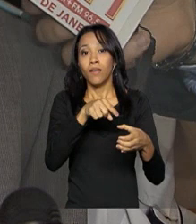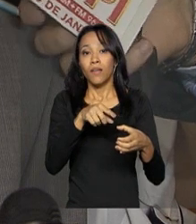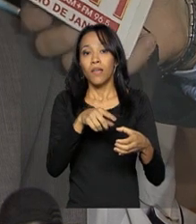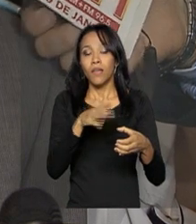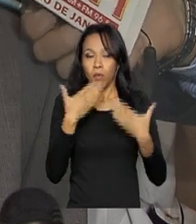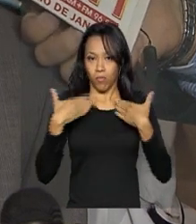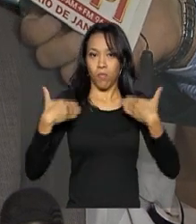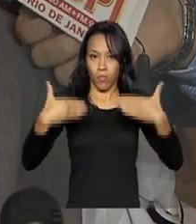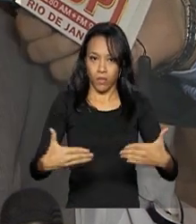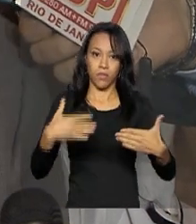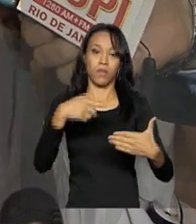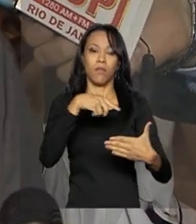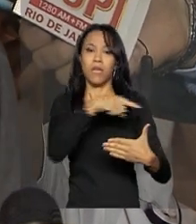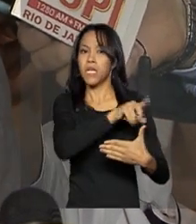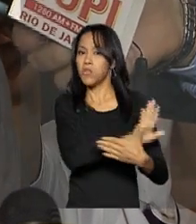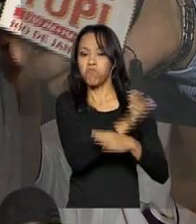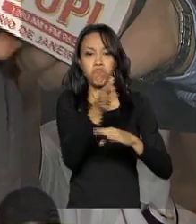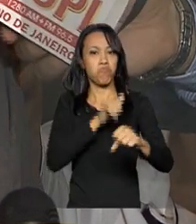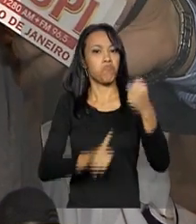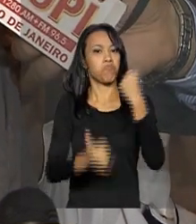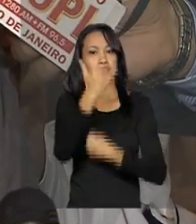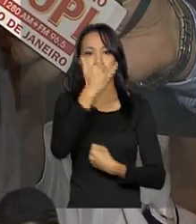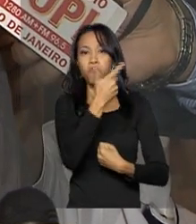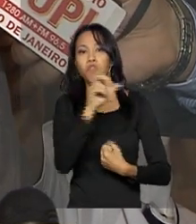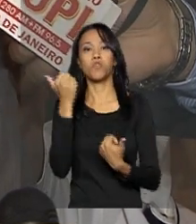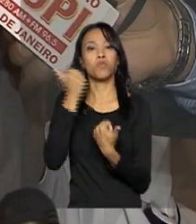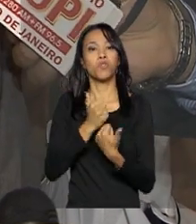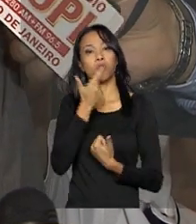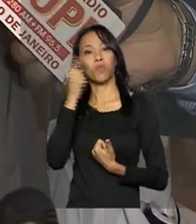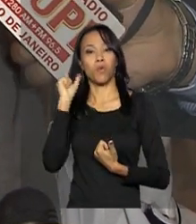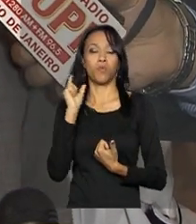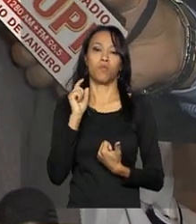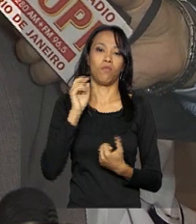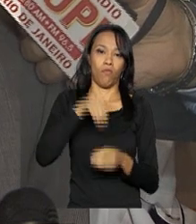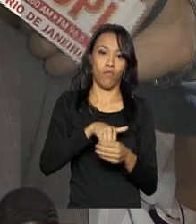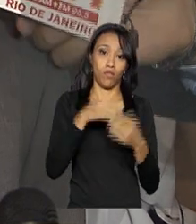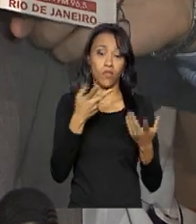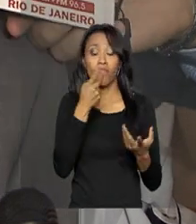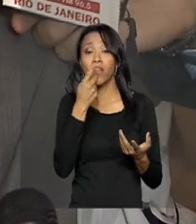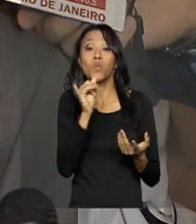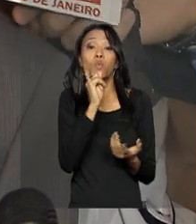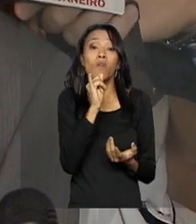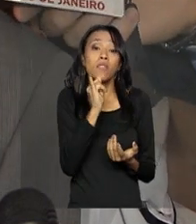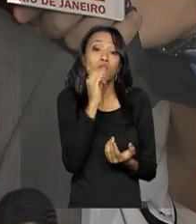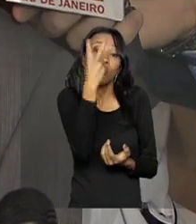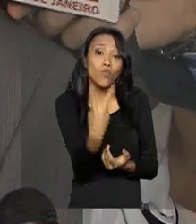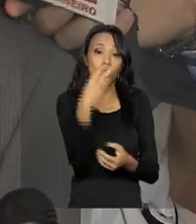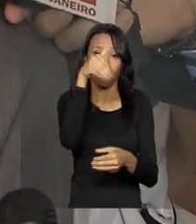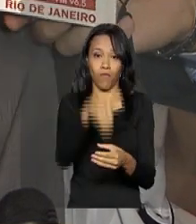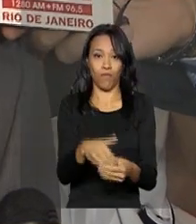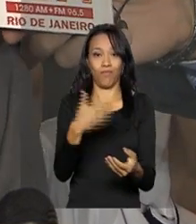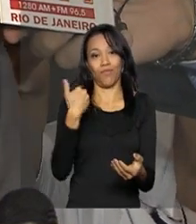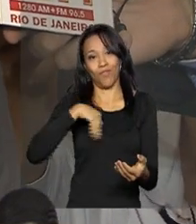Nacional ele não compareceu e foi substituído por um voto do PSDB então tô só citando dois votos que eu diria